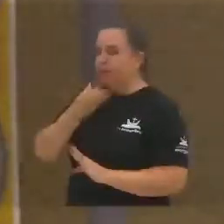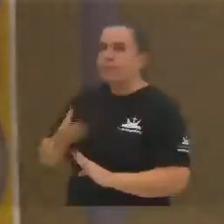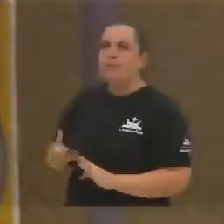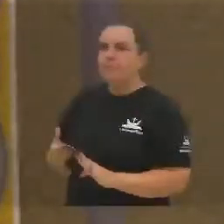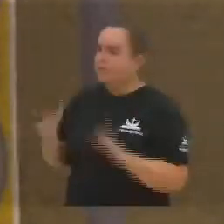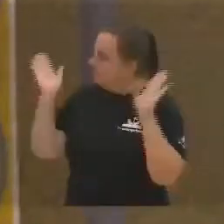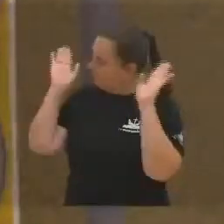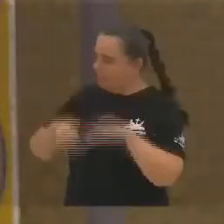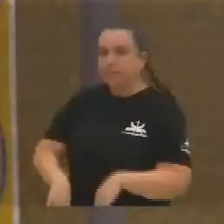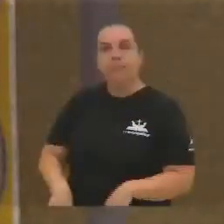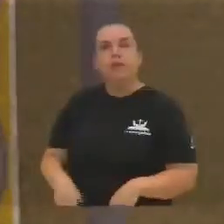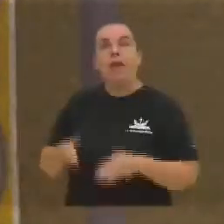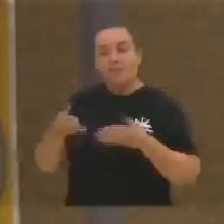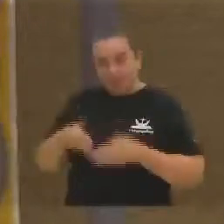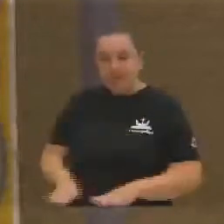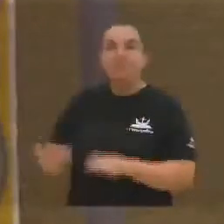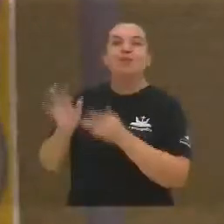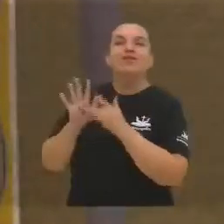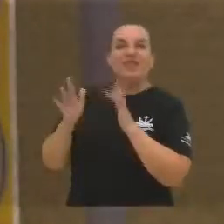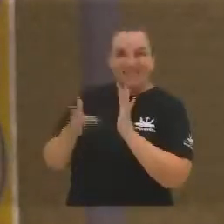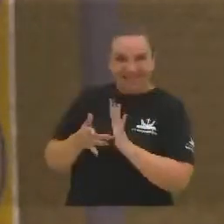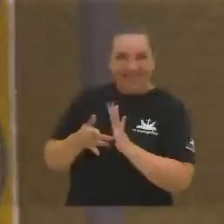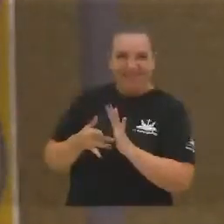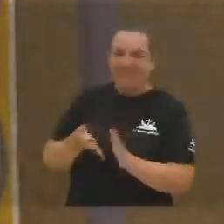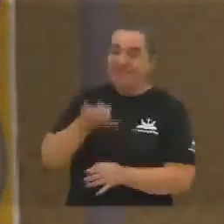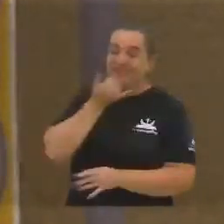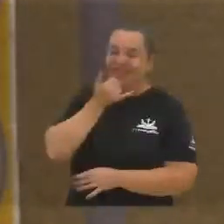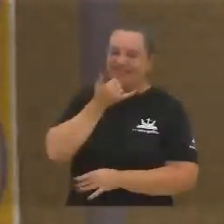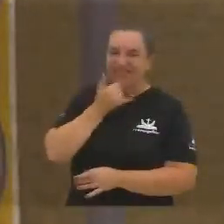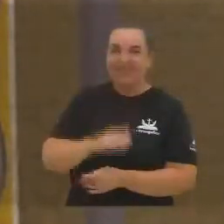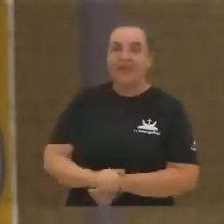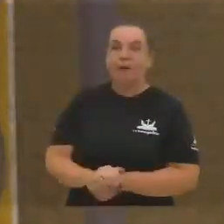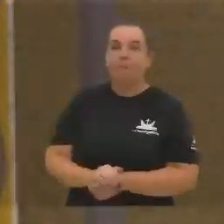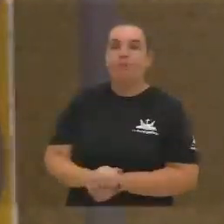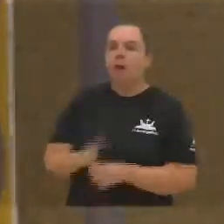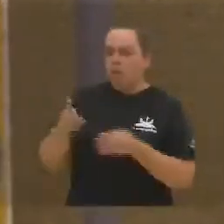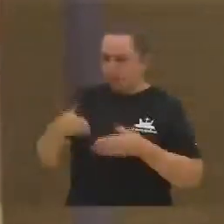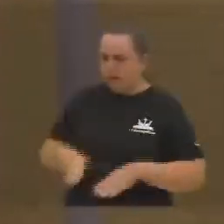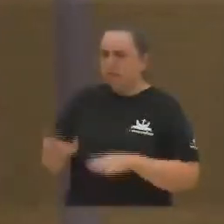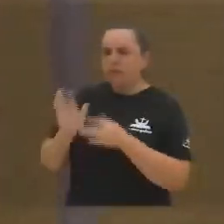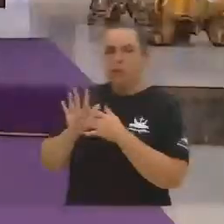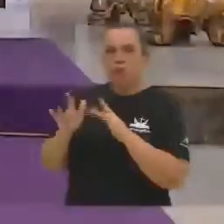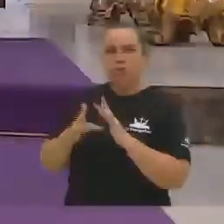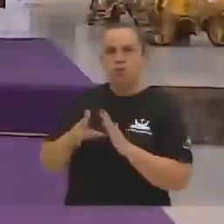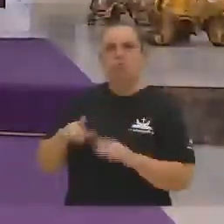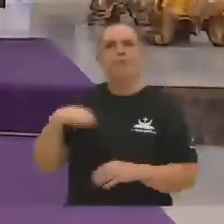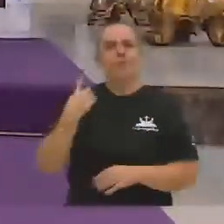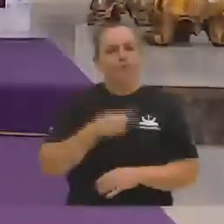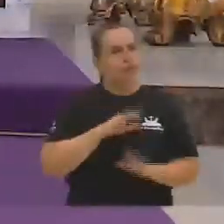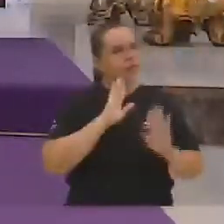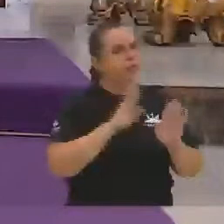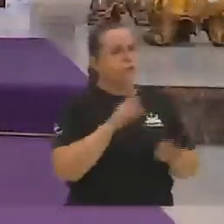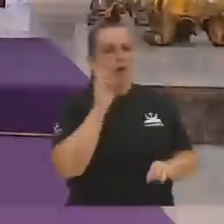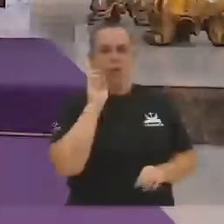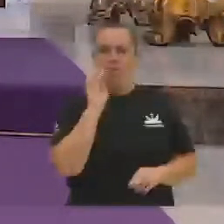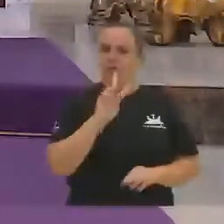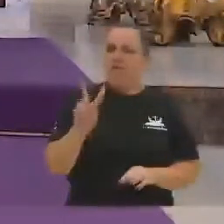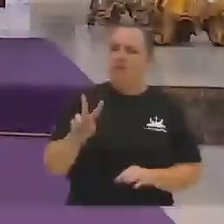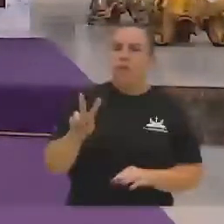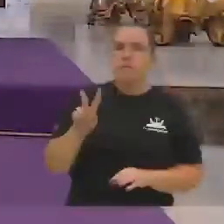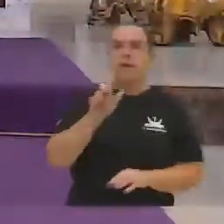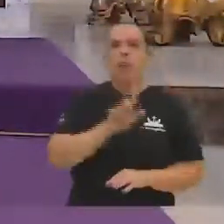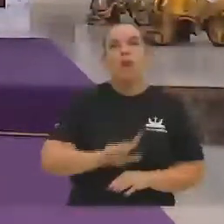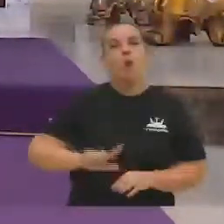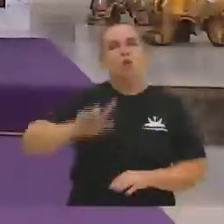Senhor. E aí, no Natal de nosso Senhor, nós já começamos a ver esta